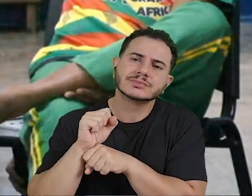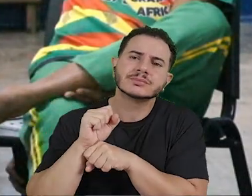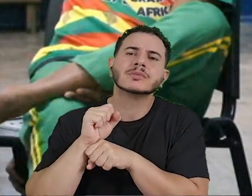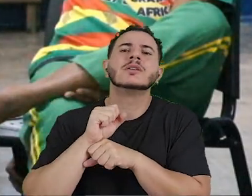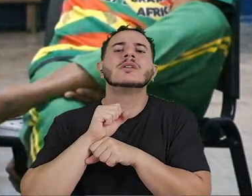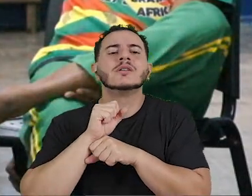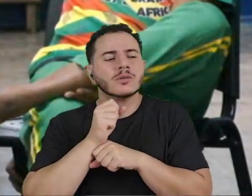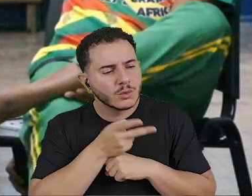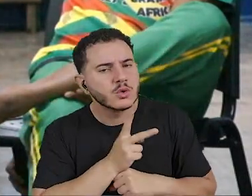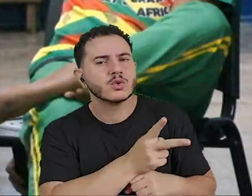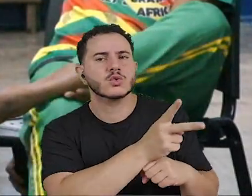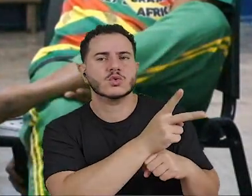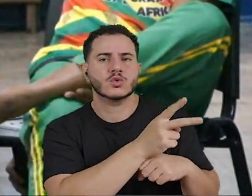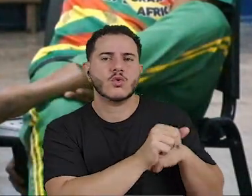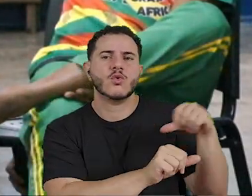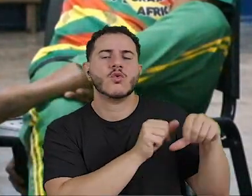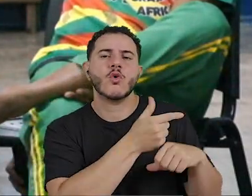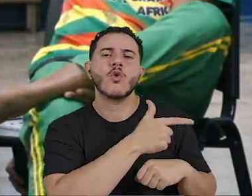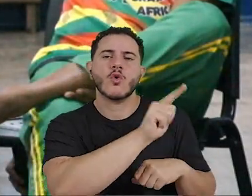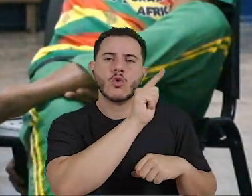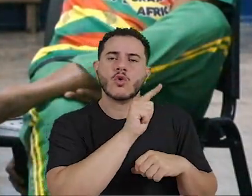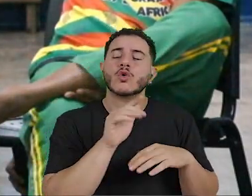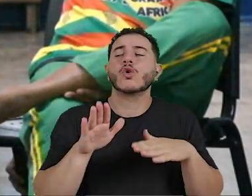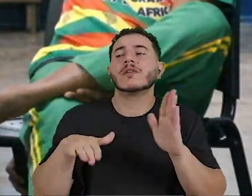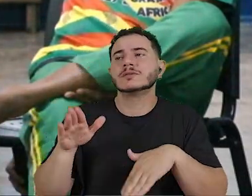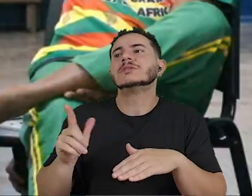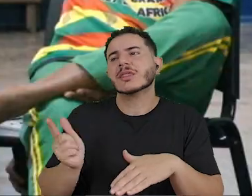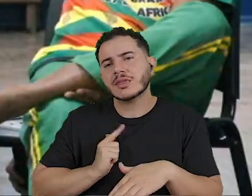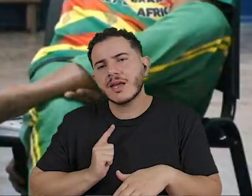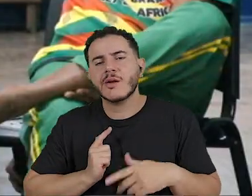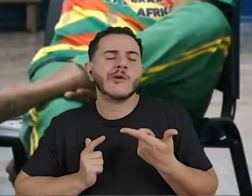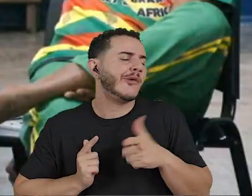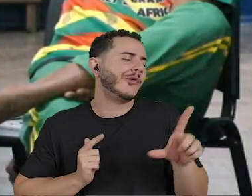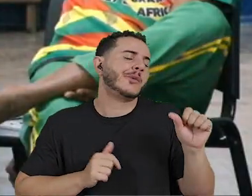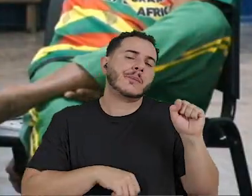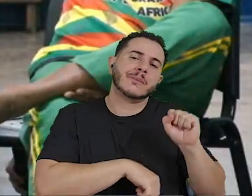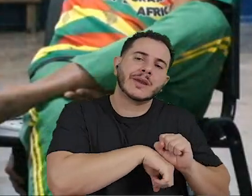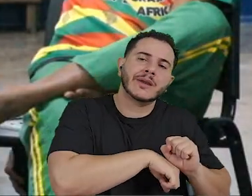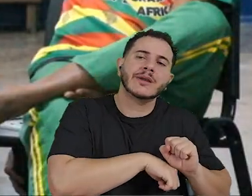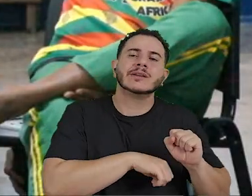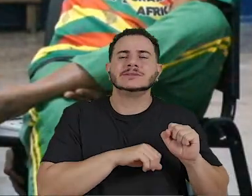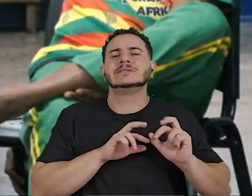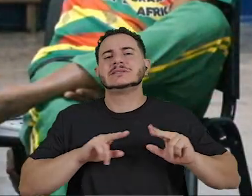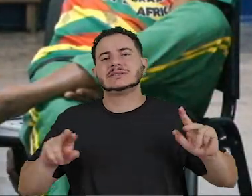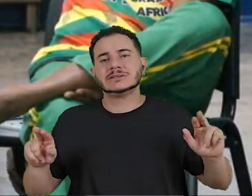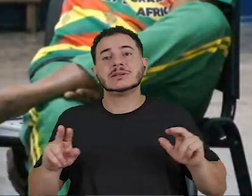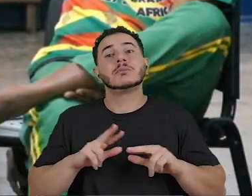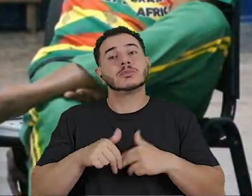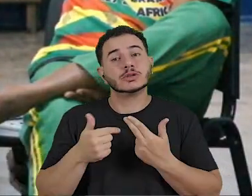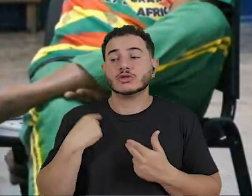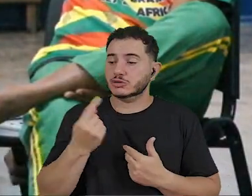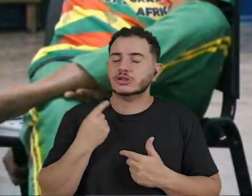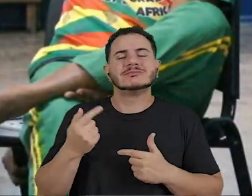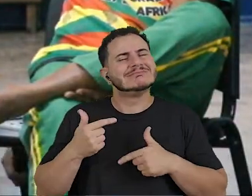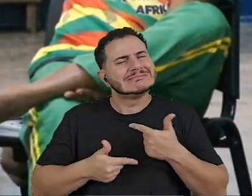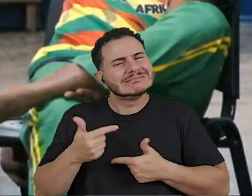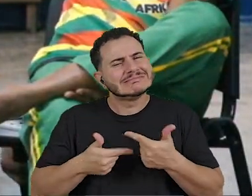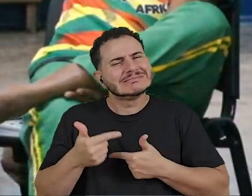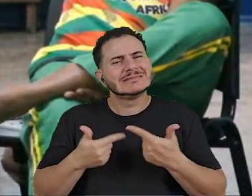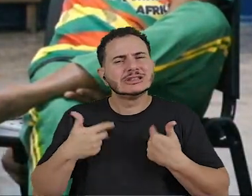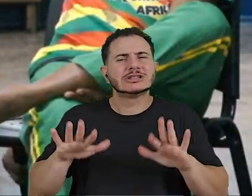feito e sempre alguma coisa se mantém. E é isso que dentro do maracatu a gente vem vendo ao longo dos últimos 30